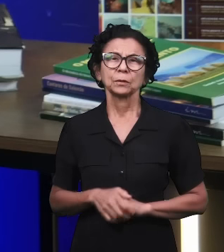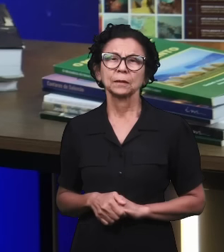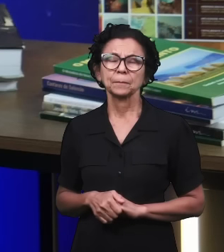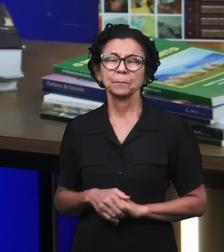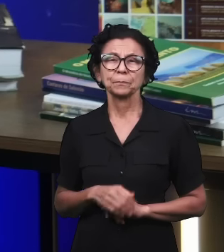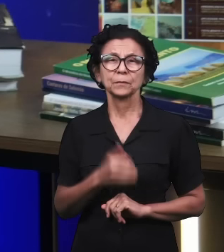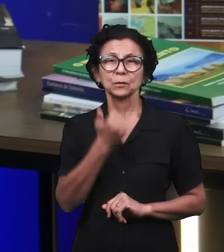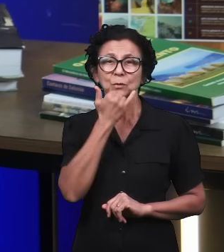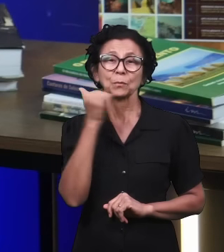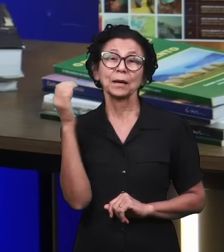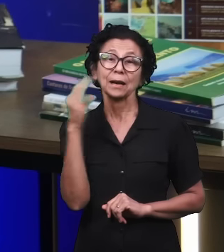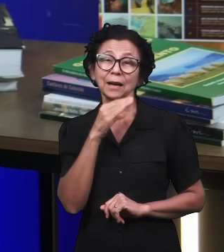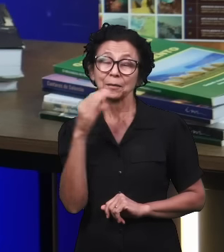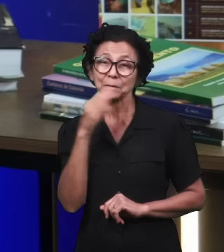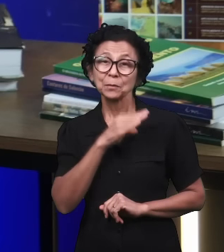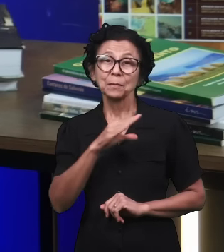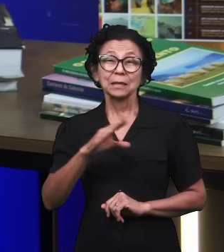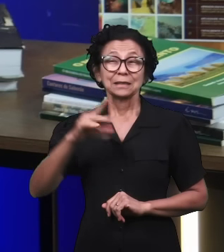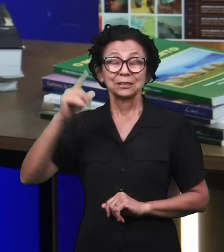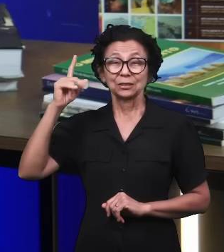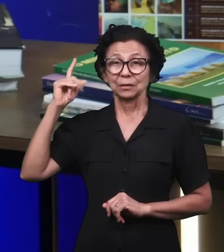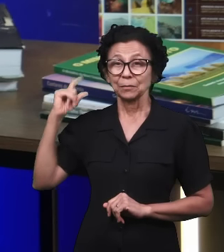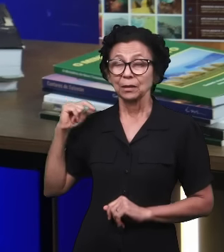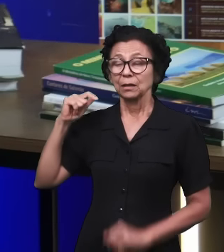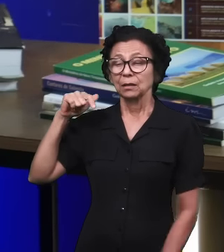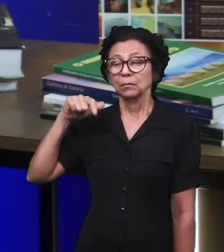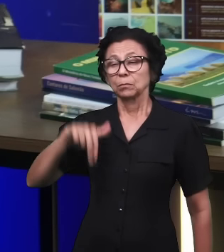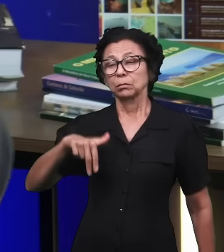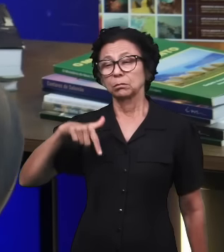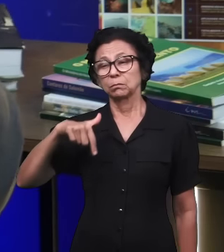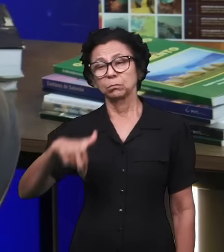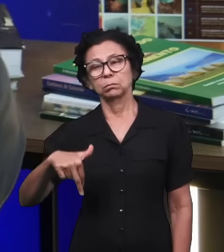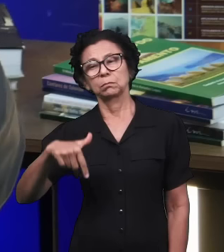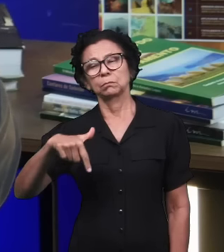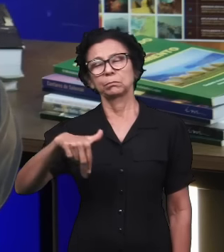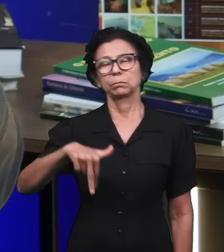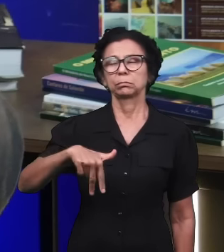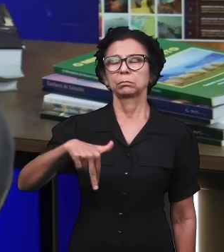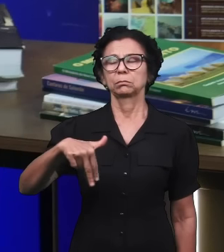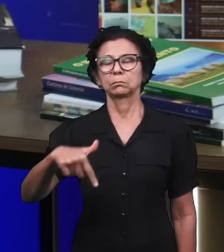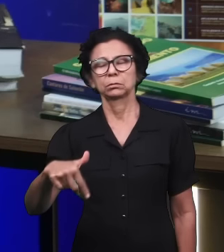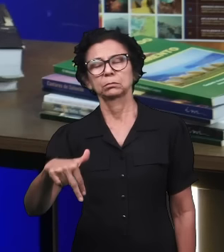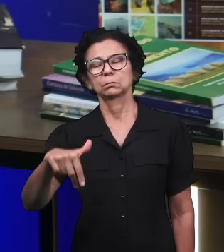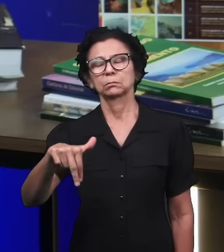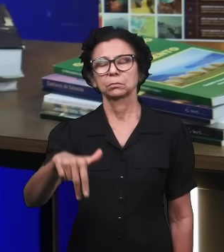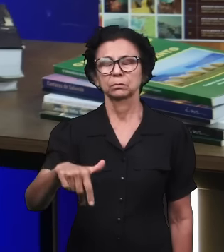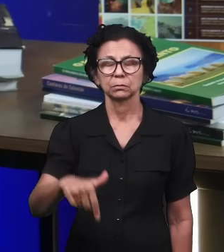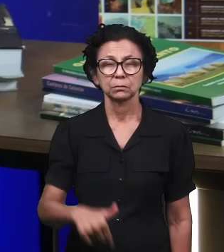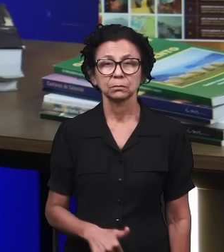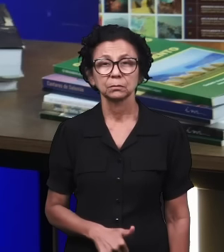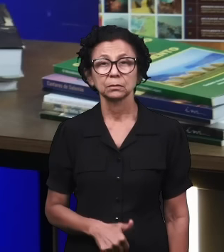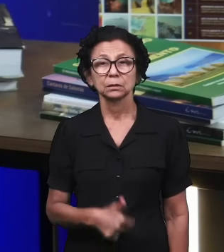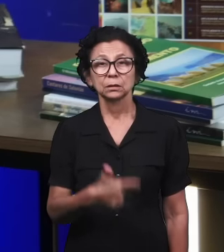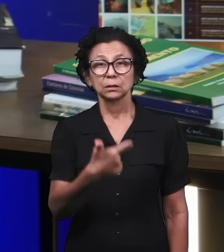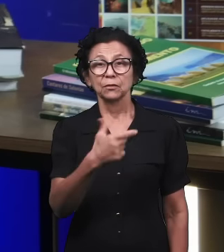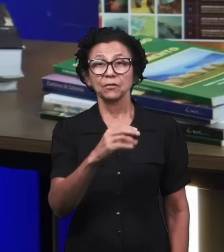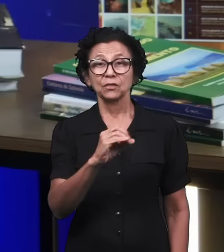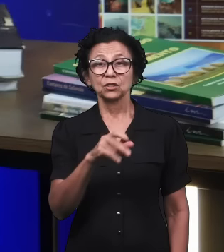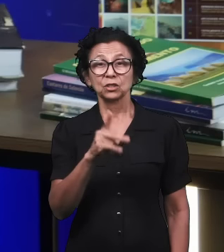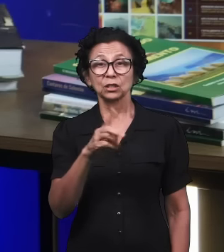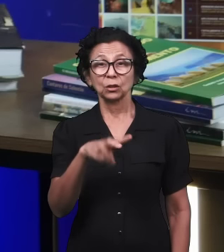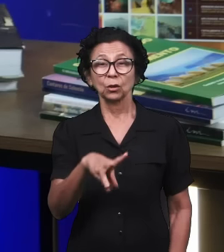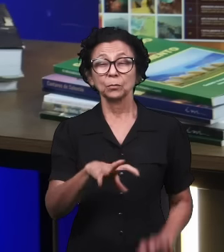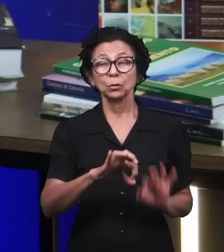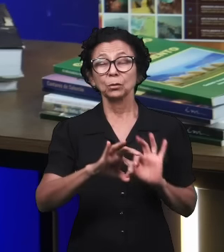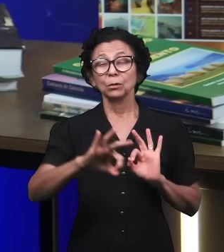caminhadas exaustivas, às vezes as pessoas viviam 20 quilômetros uma das outras e nem se viam a vida inteira, mas